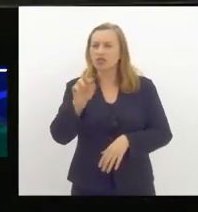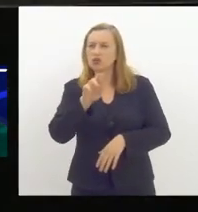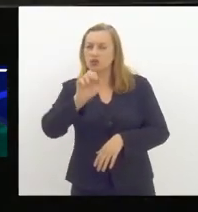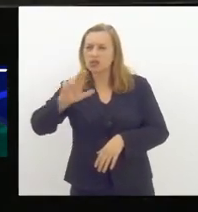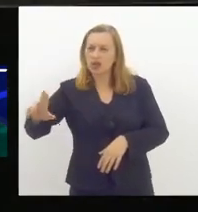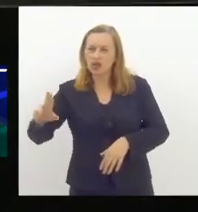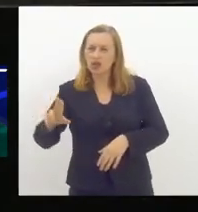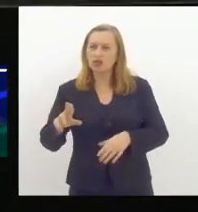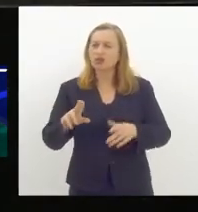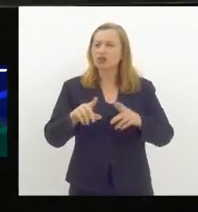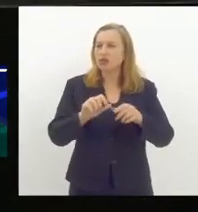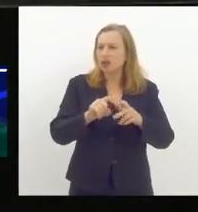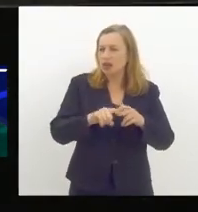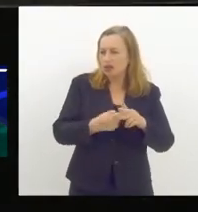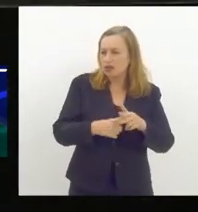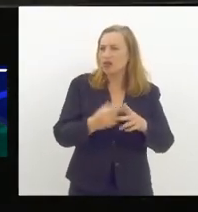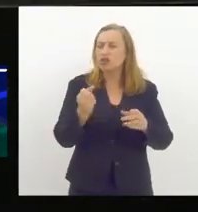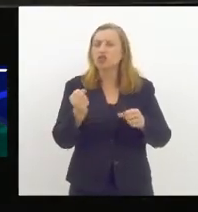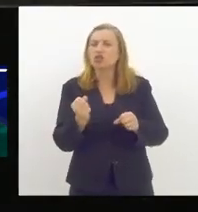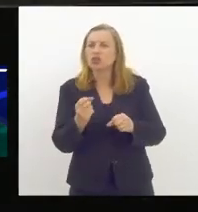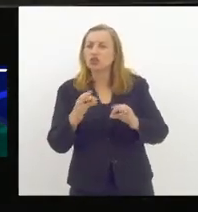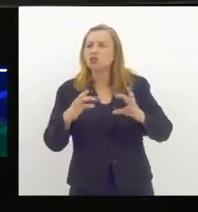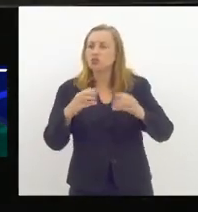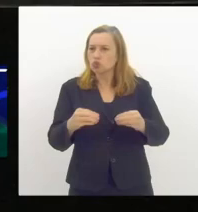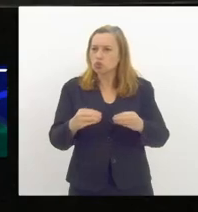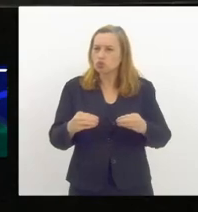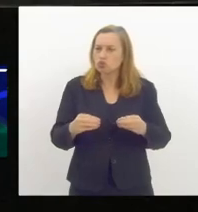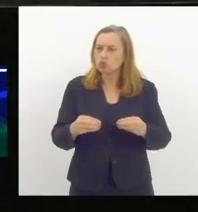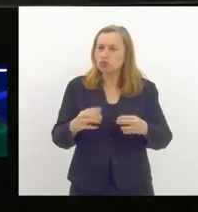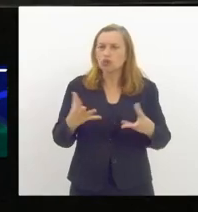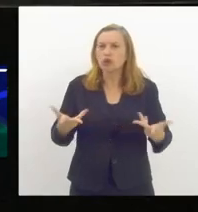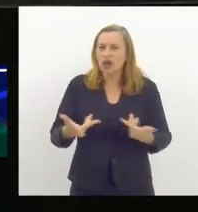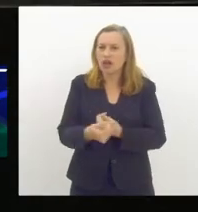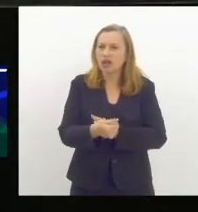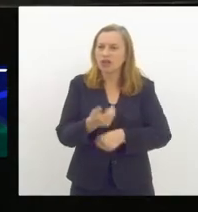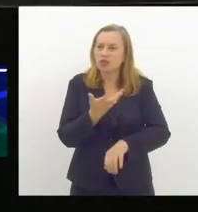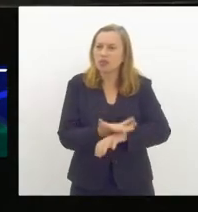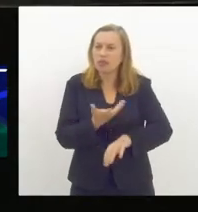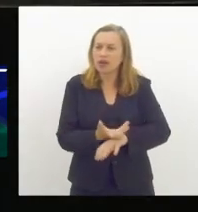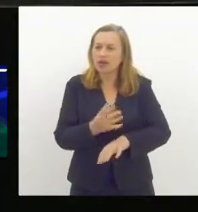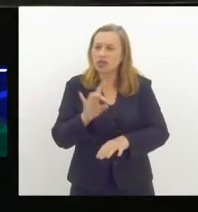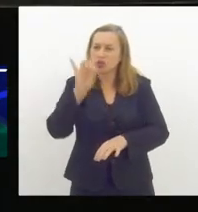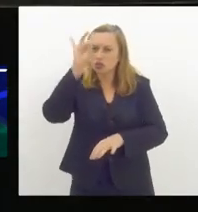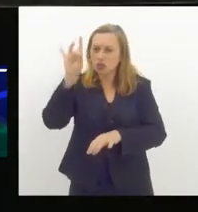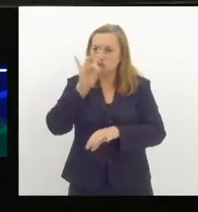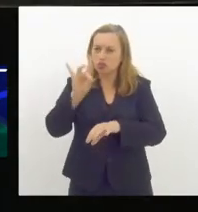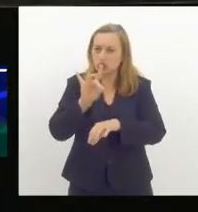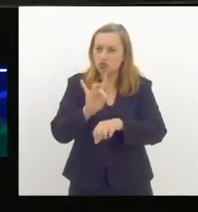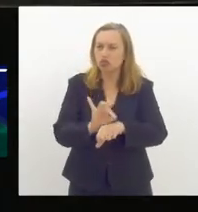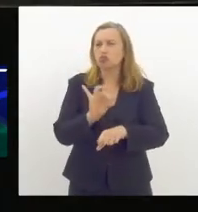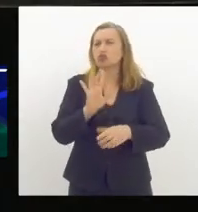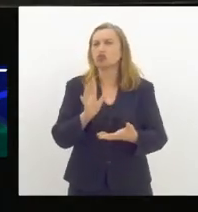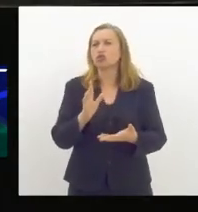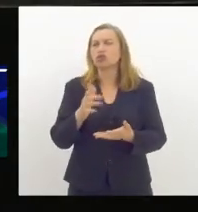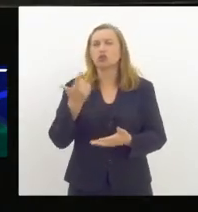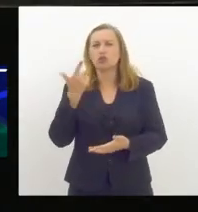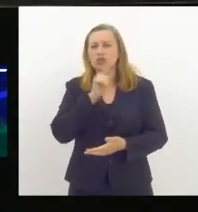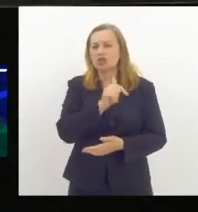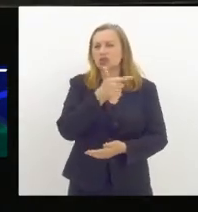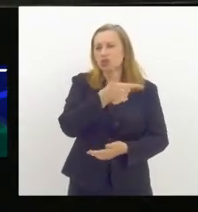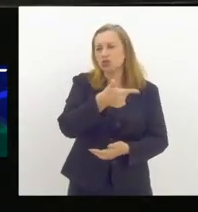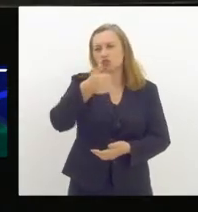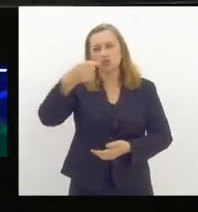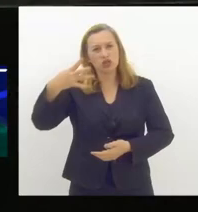e solicita reforma de tudo obra de estrutura Maravilha e continua a praça do mosquito E aí nós conseguimos em